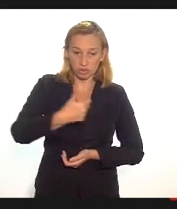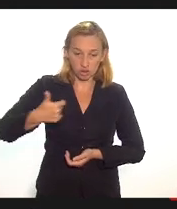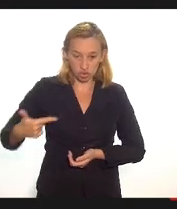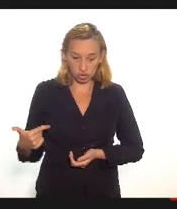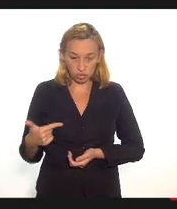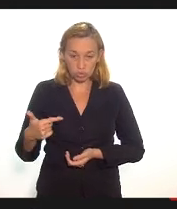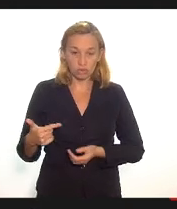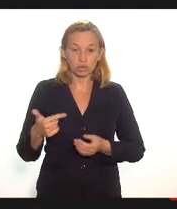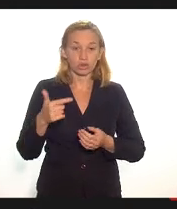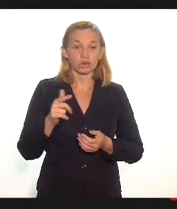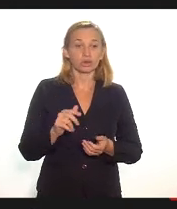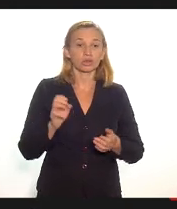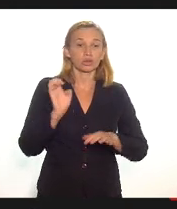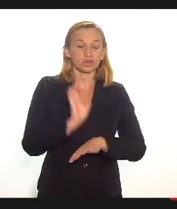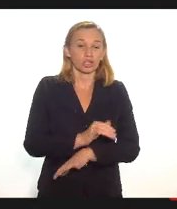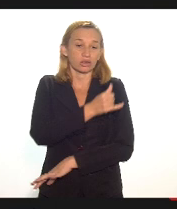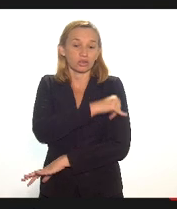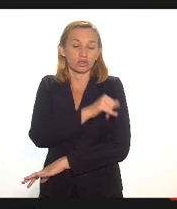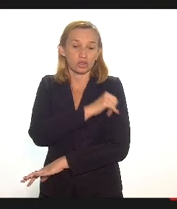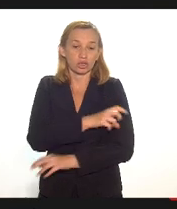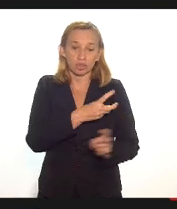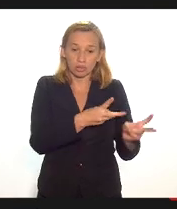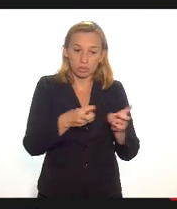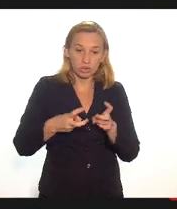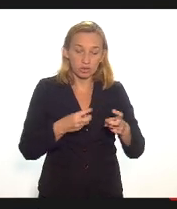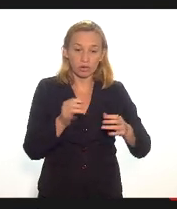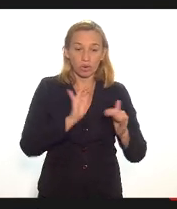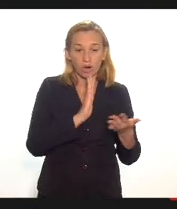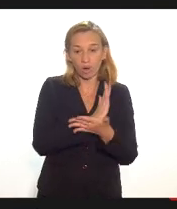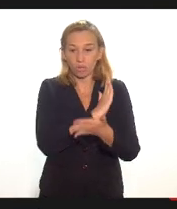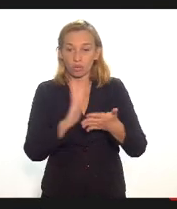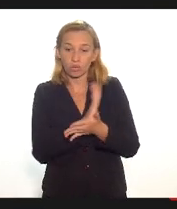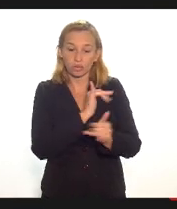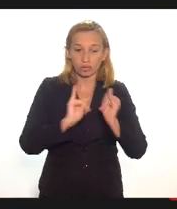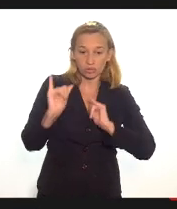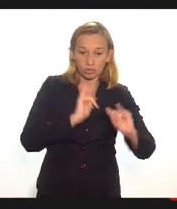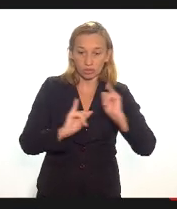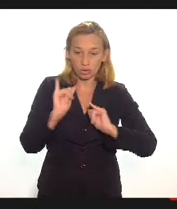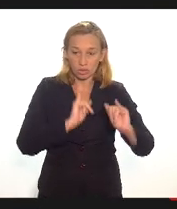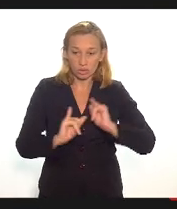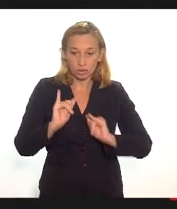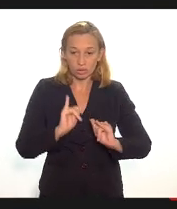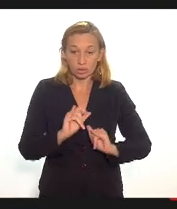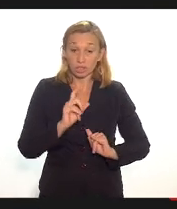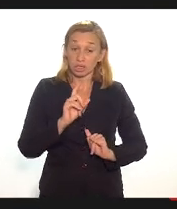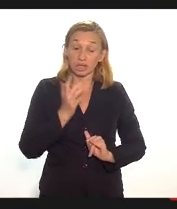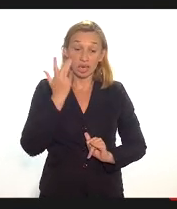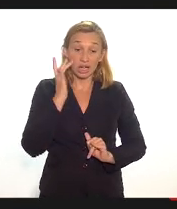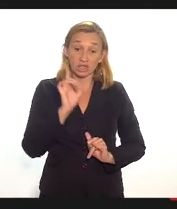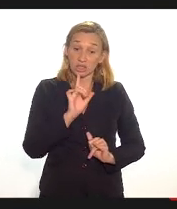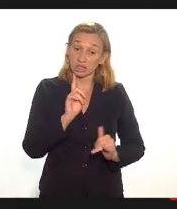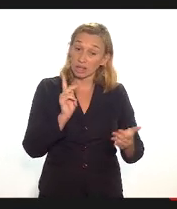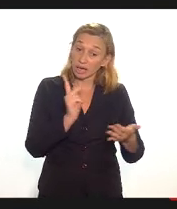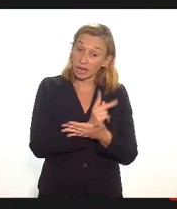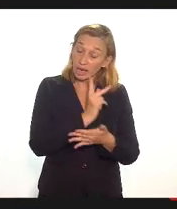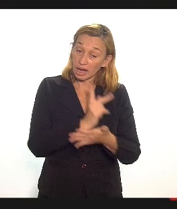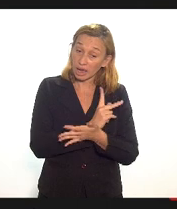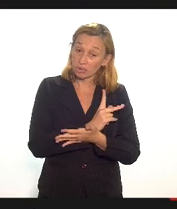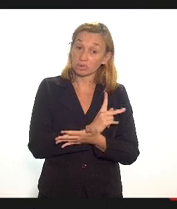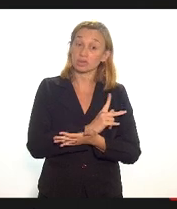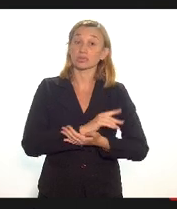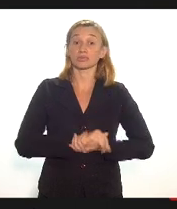Rio de Janeiro identificou algumas informações que ele considerou inconclusivas sobre a apuração da